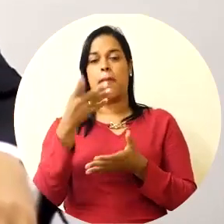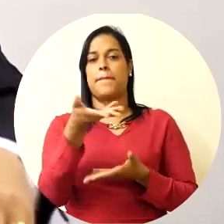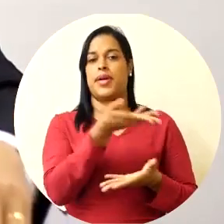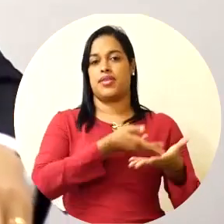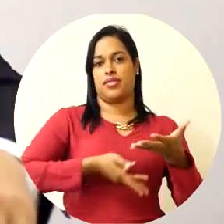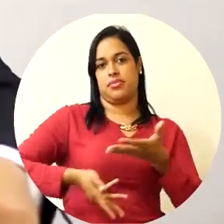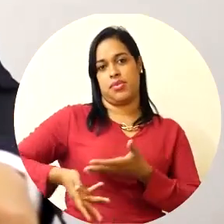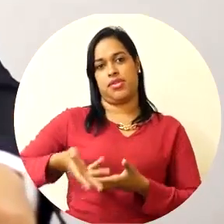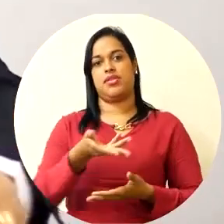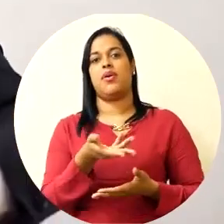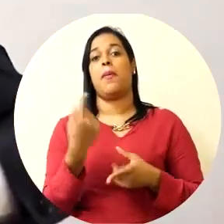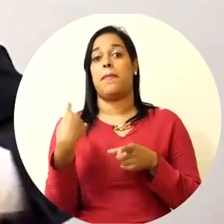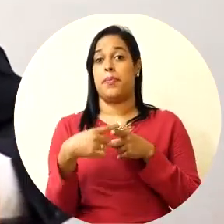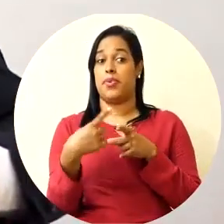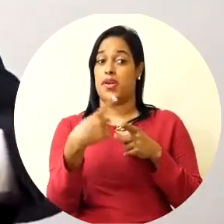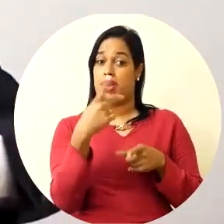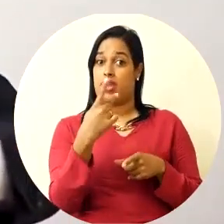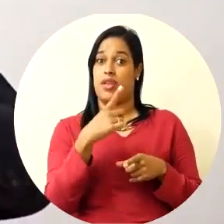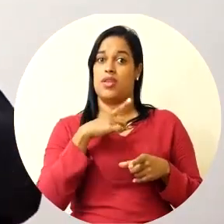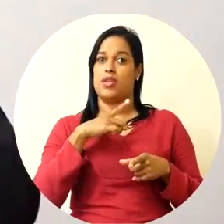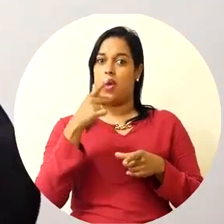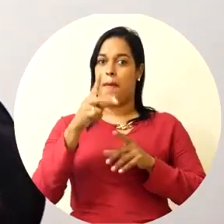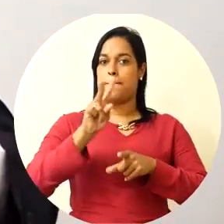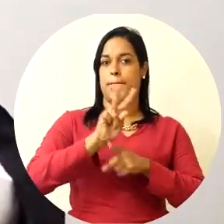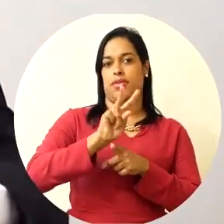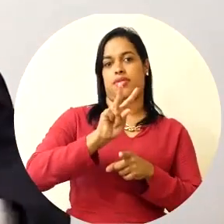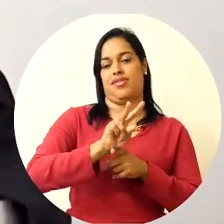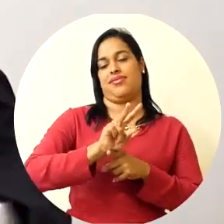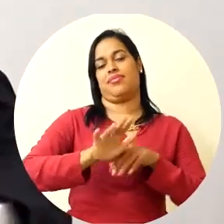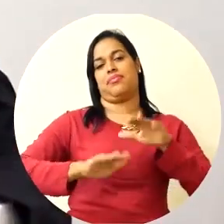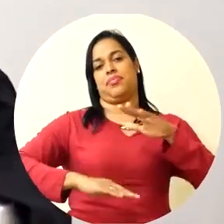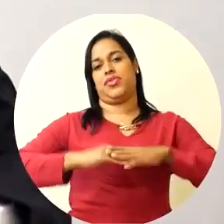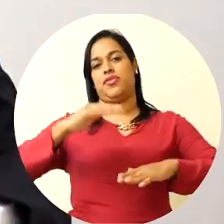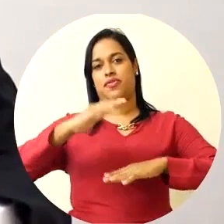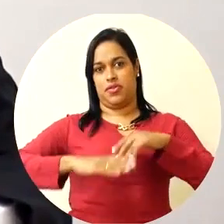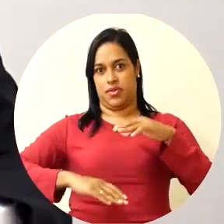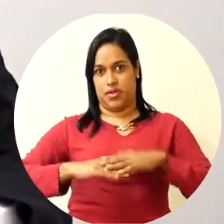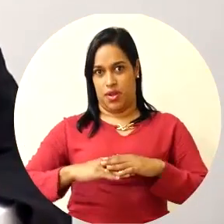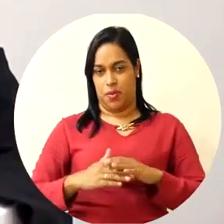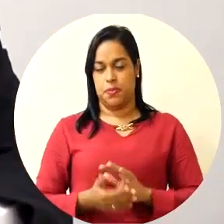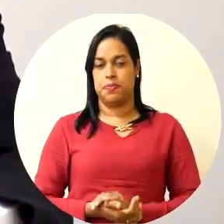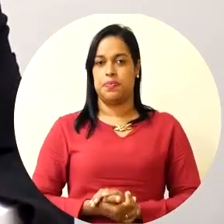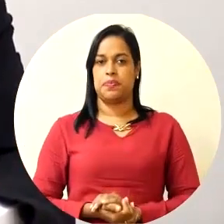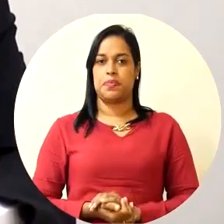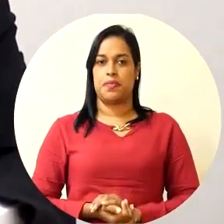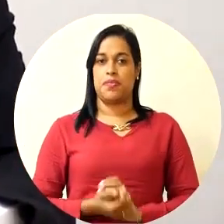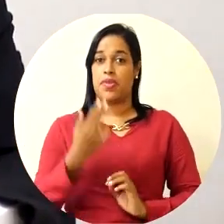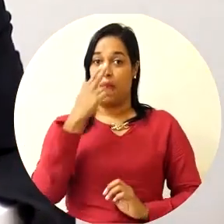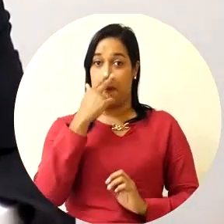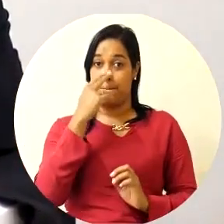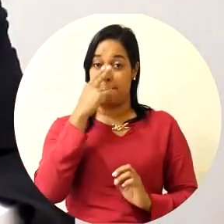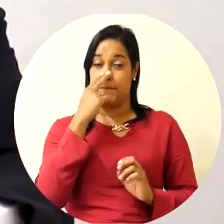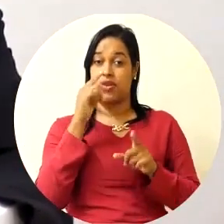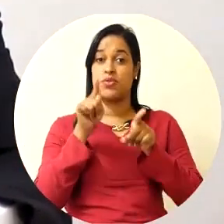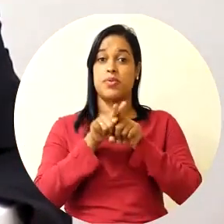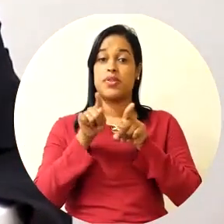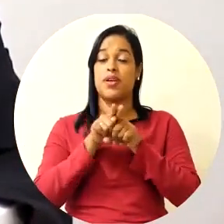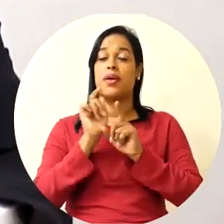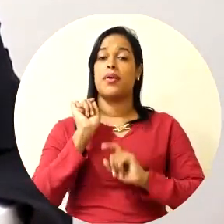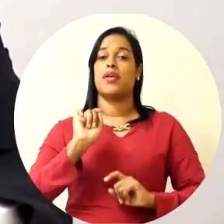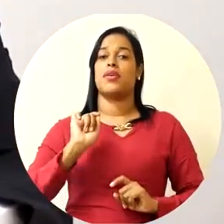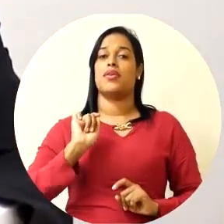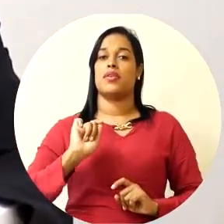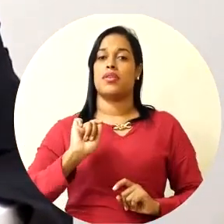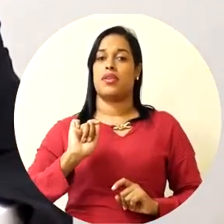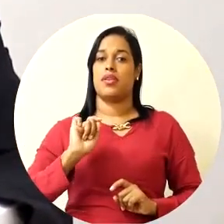obrigado a sua participação ao sindicato, pois eles existem para a sua proteção, certo? Ao mesmo tempo,